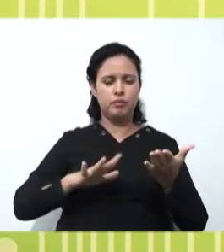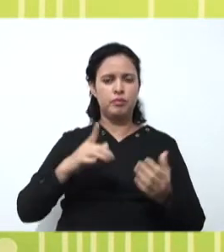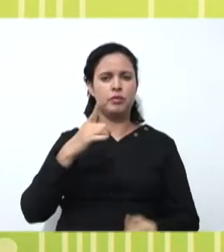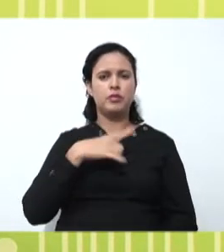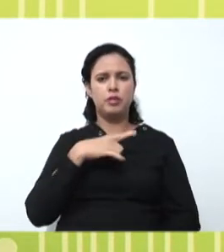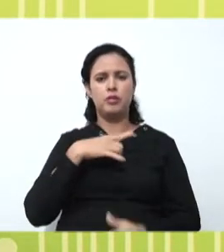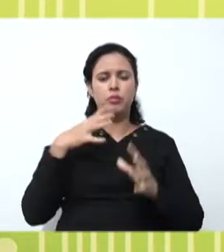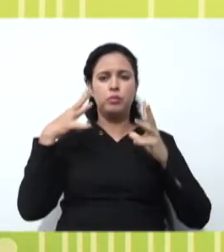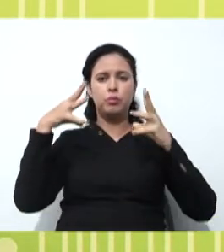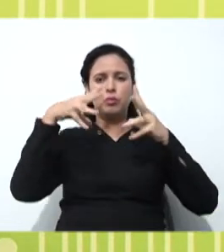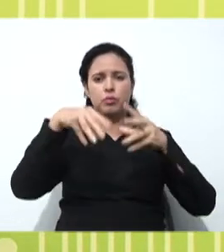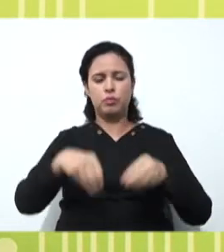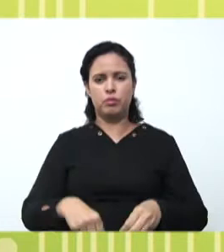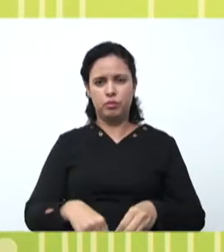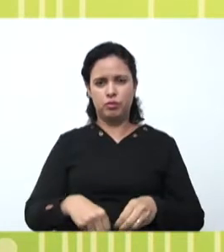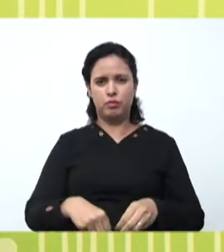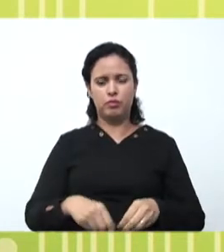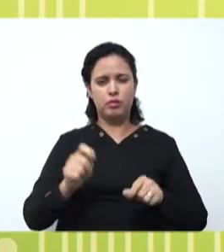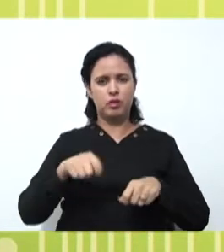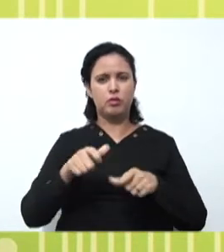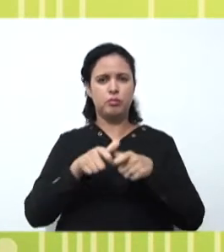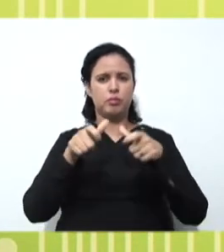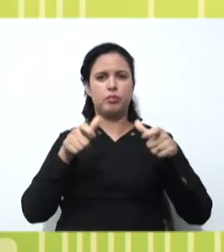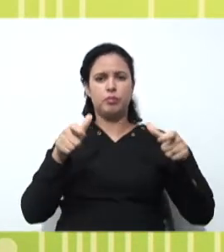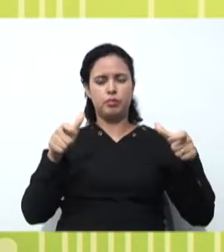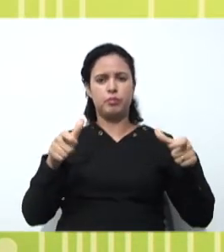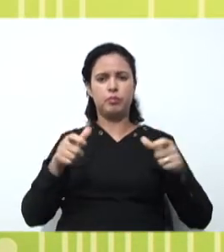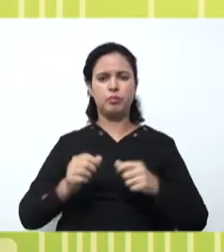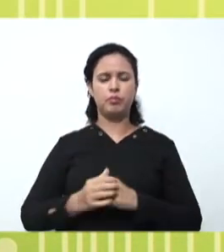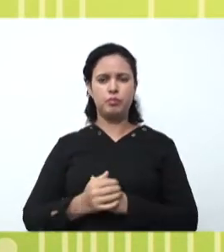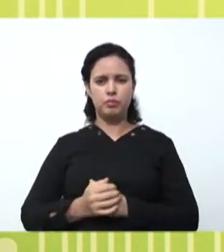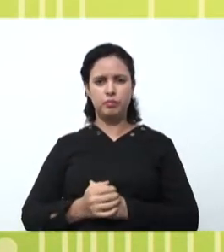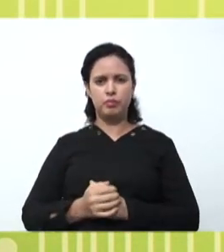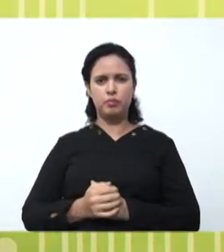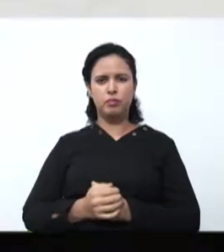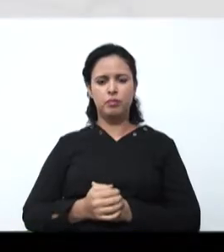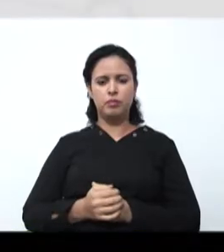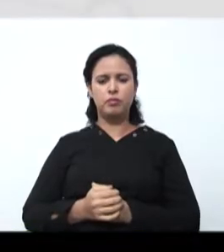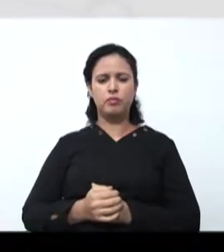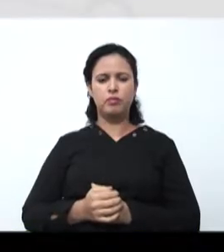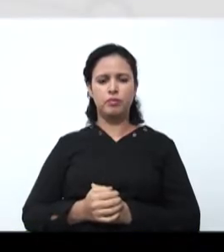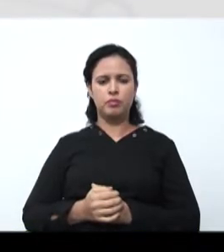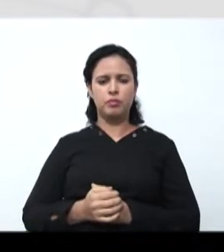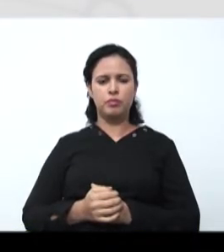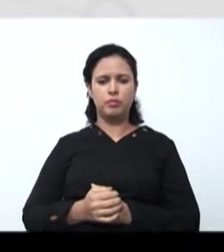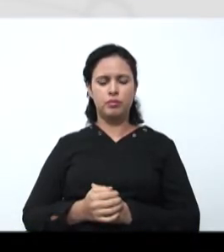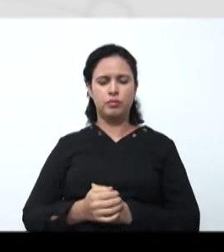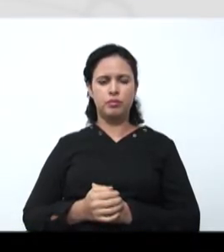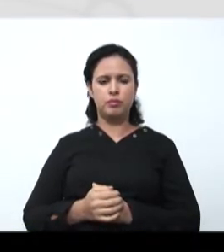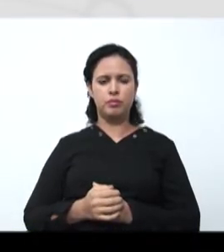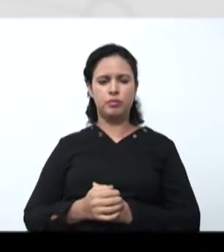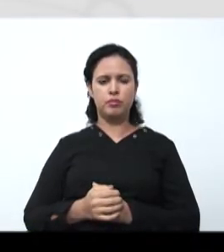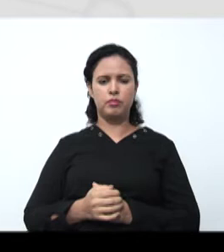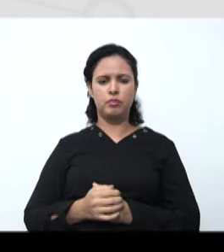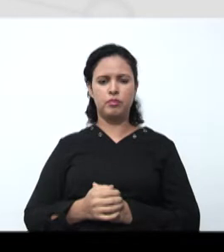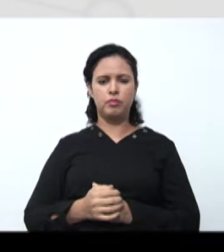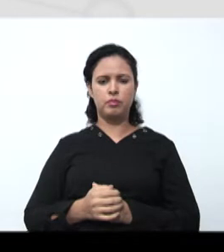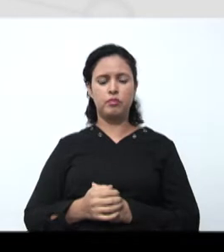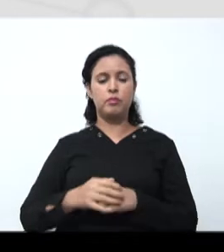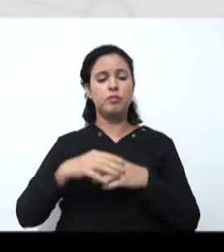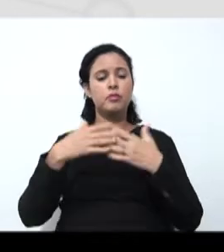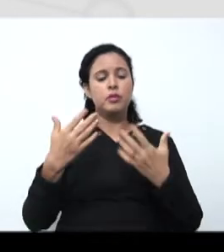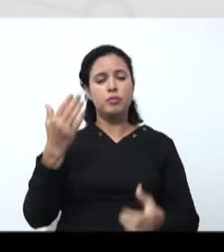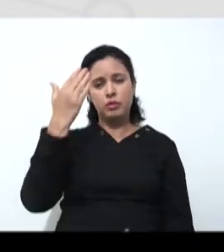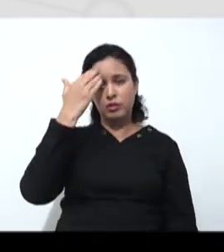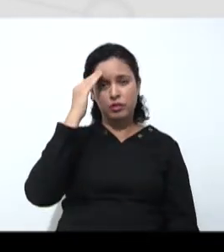um todo que pode se tornar grande caminhando conjunto. E aí, para a gente compreender no espaço da